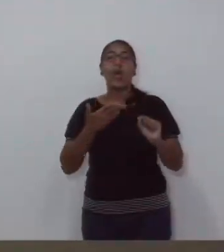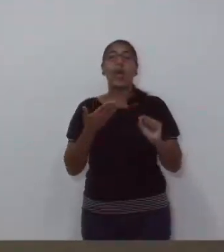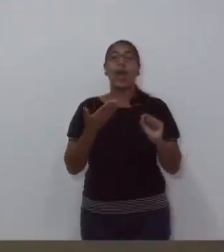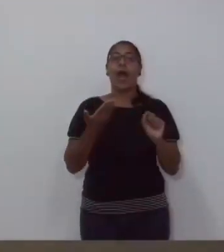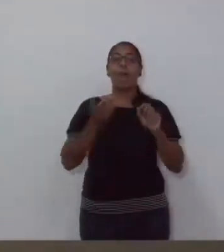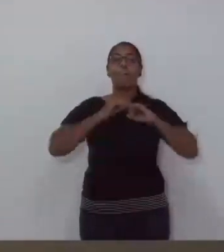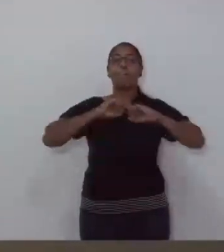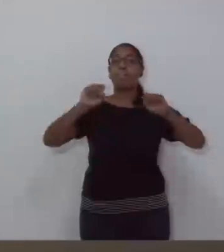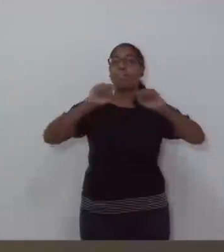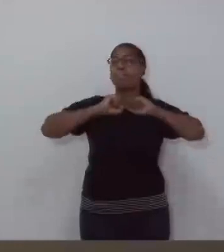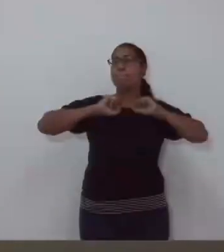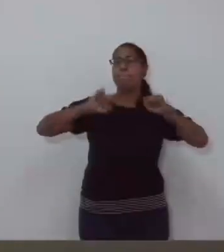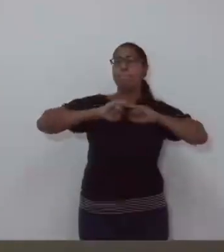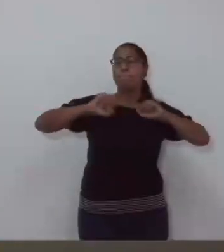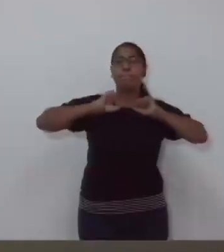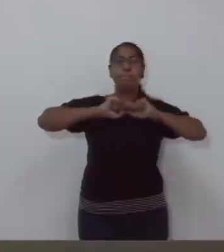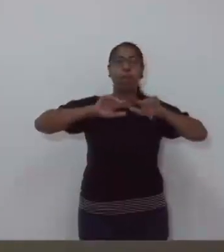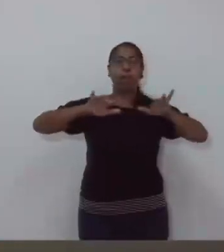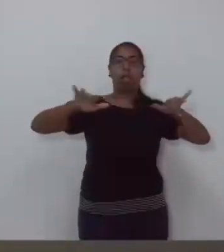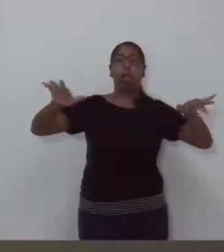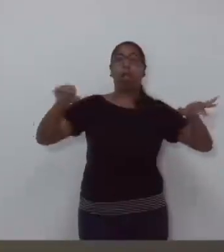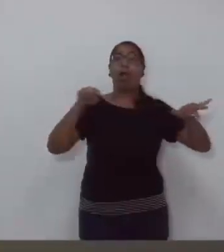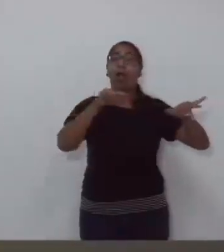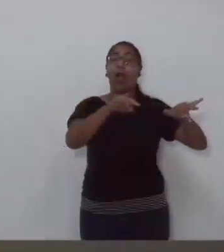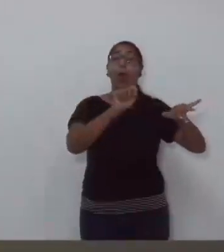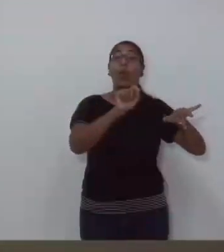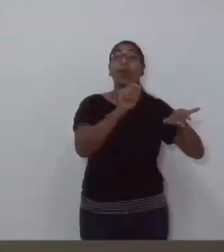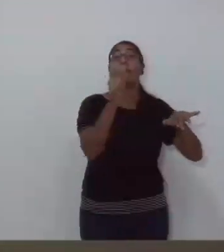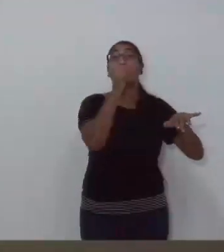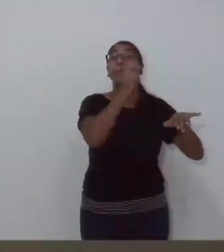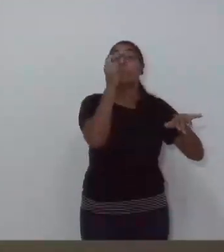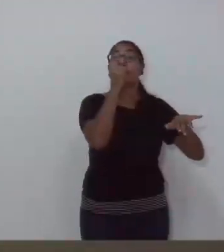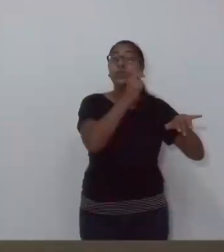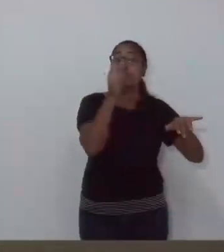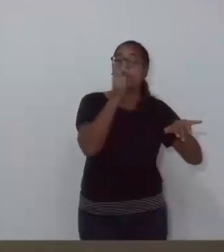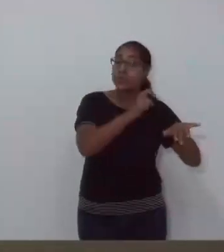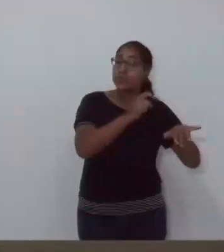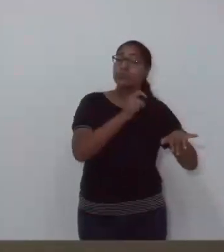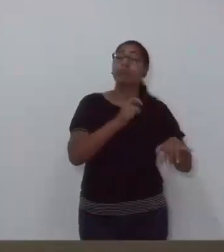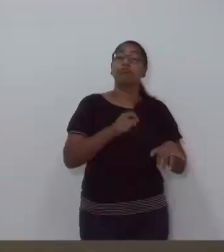que não são necessariamente verdadeiras. Isso pode acontecer realmente de forma